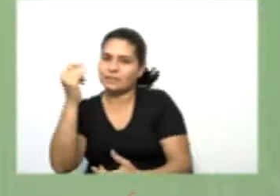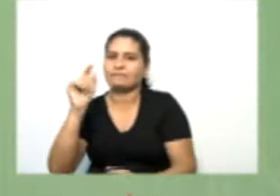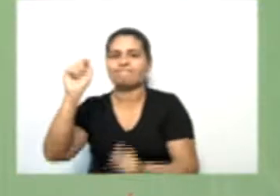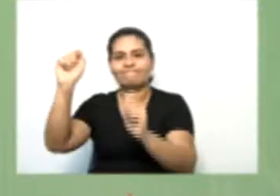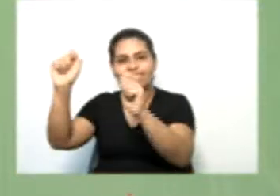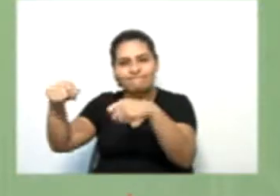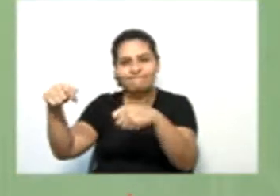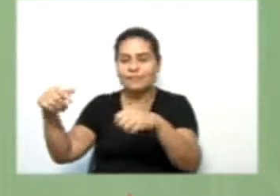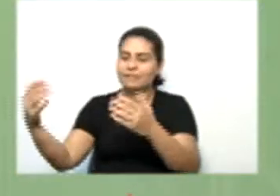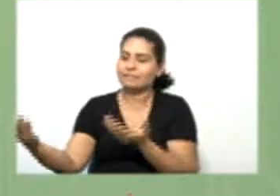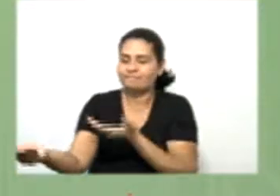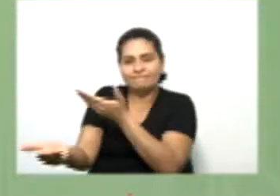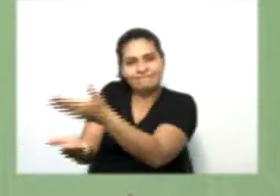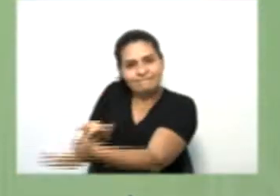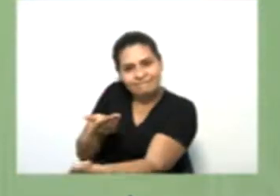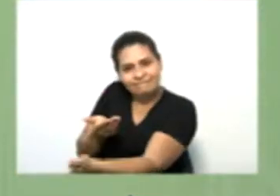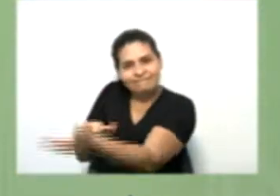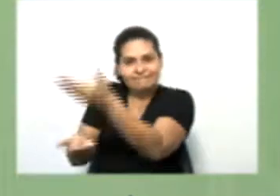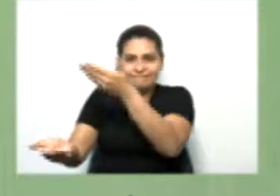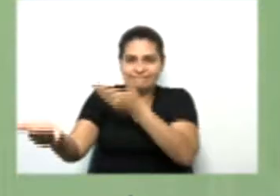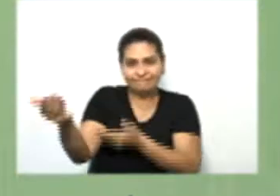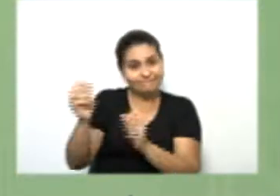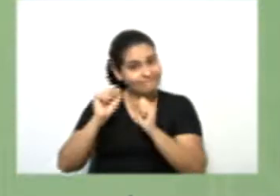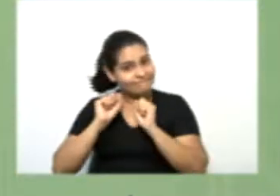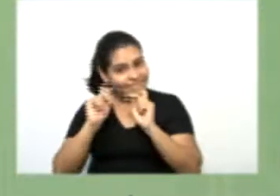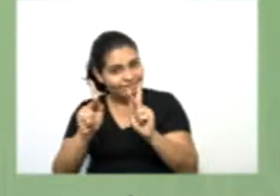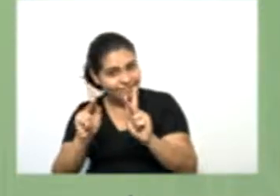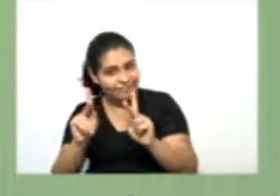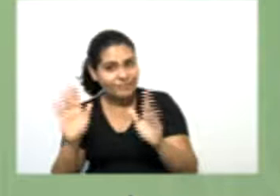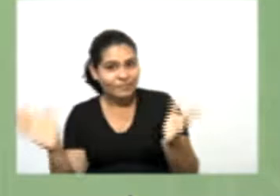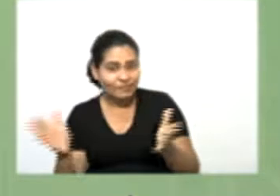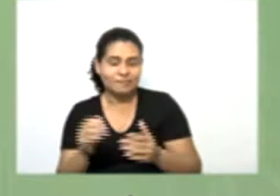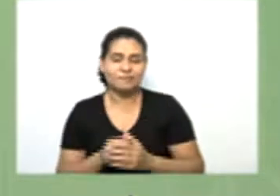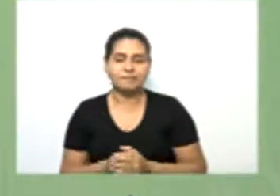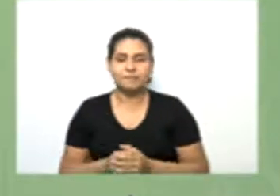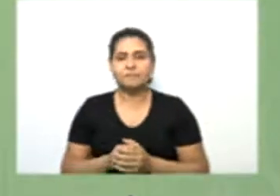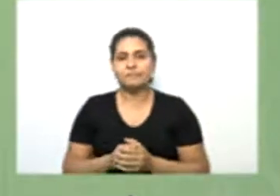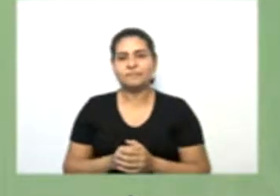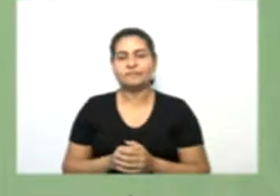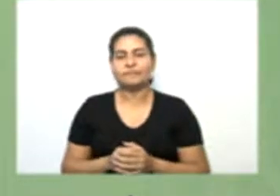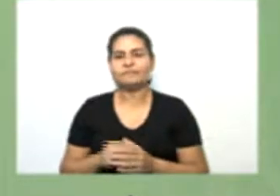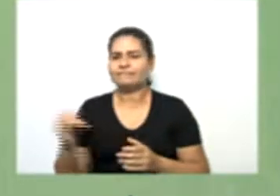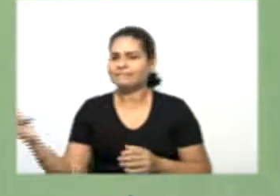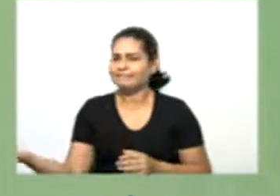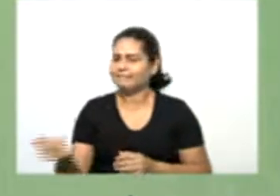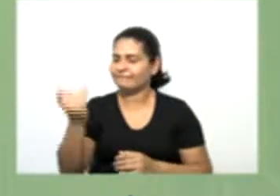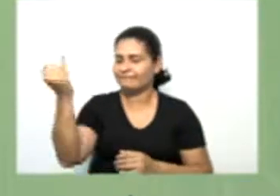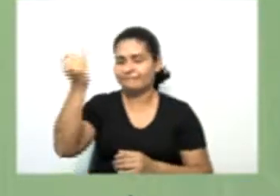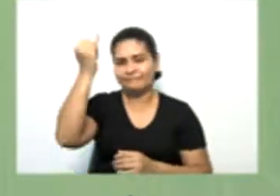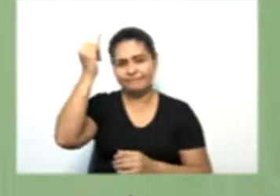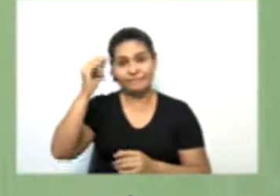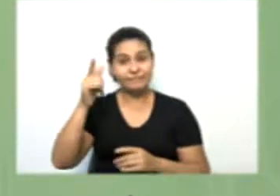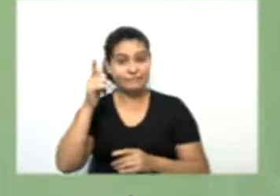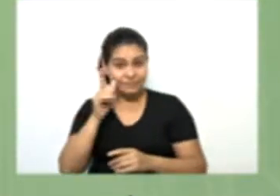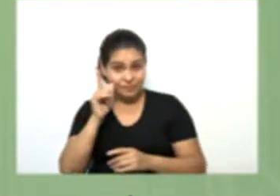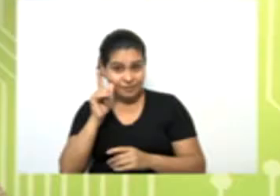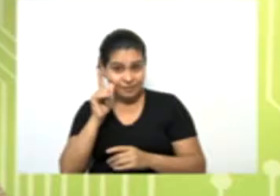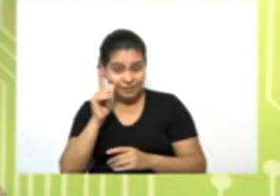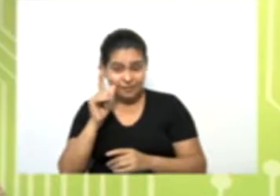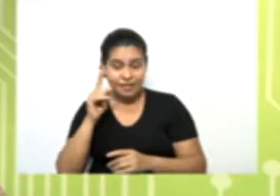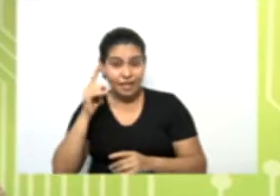para ambas as partes. Ok? Beleza, então? Então é muito importante lidar com o